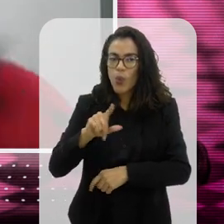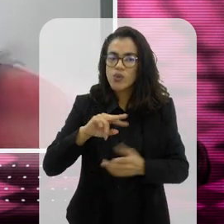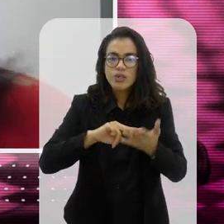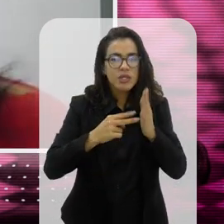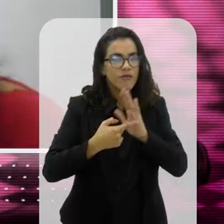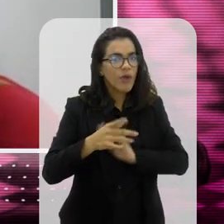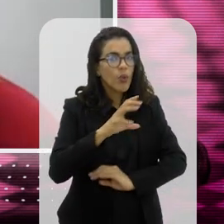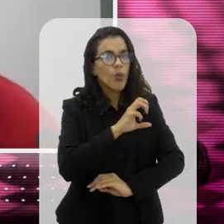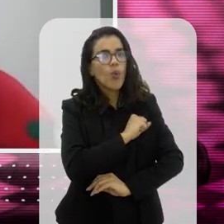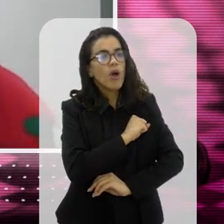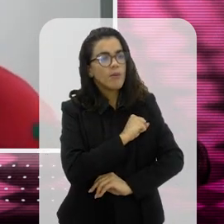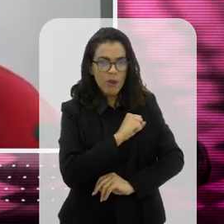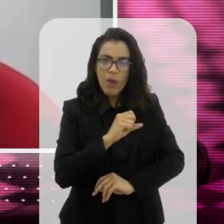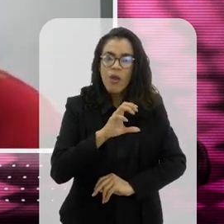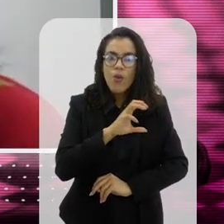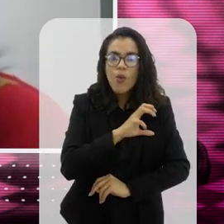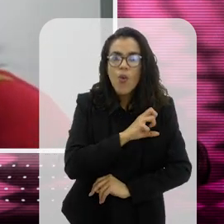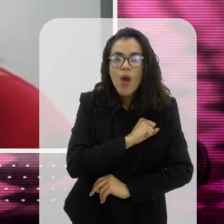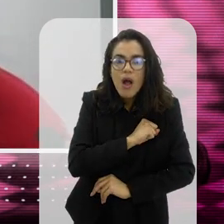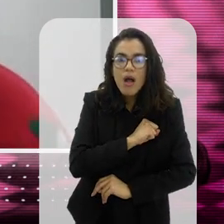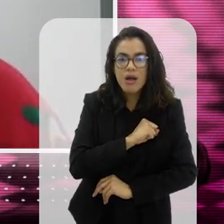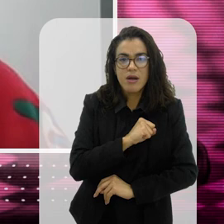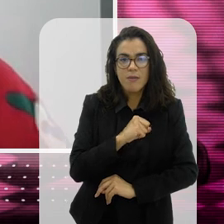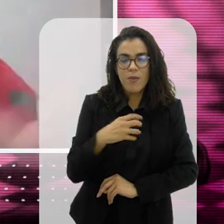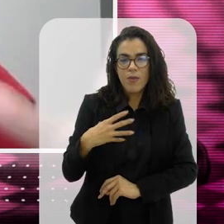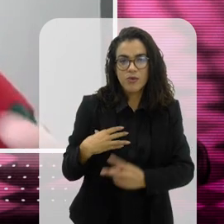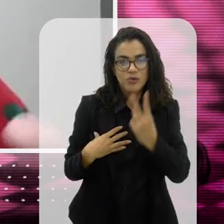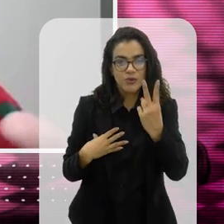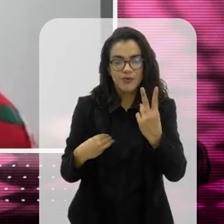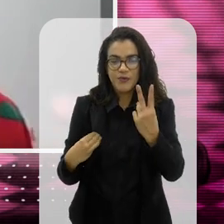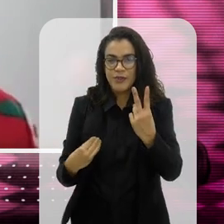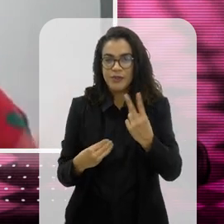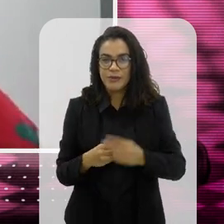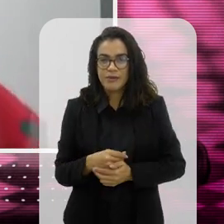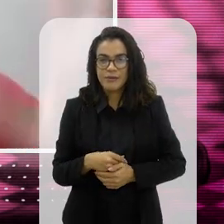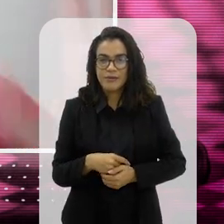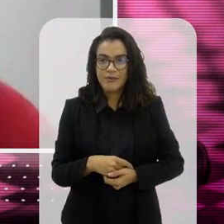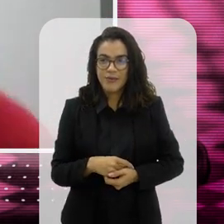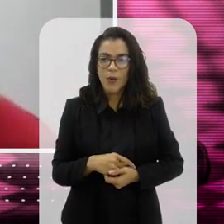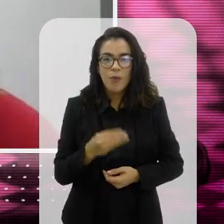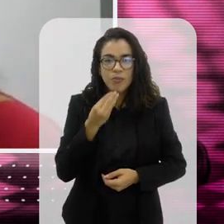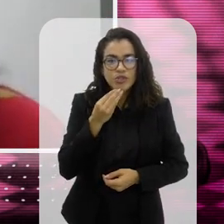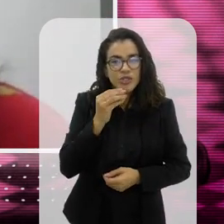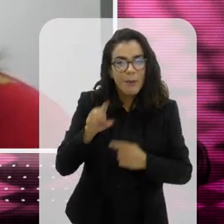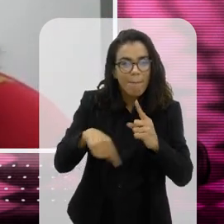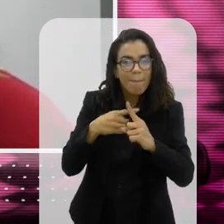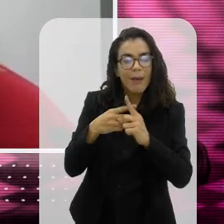esgota. Não porque a gente não ama, eu amo, amo ser mãe, por mim eu seria mãe de mais três aí ainda.